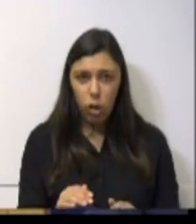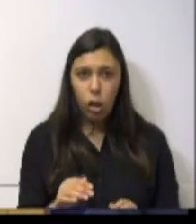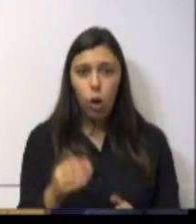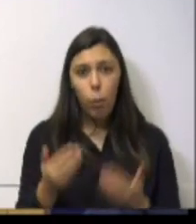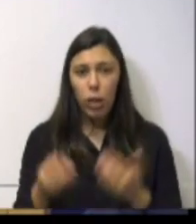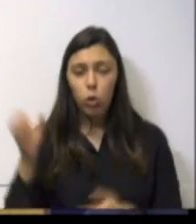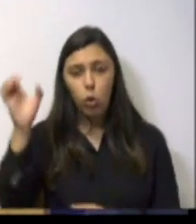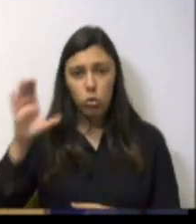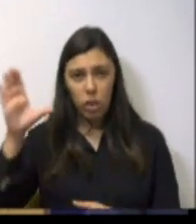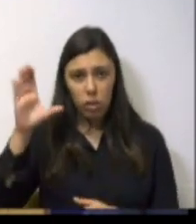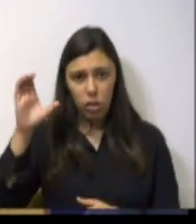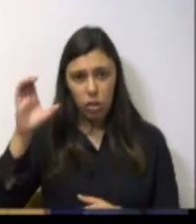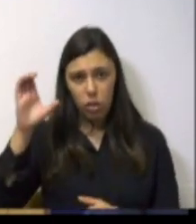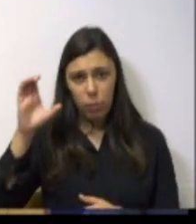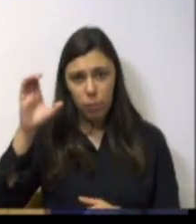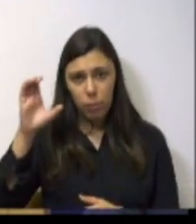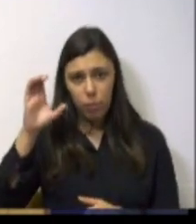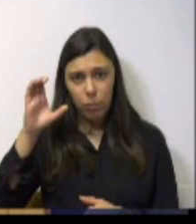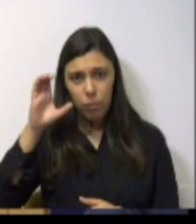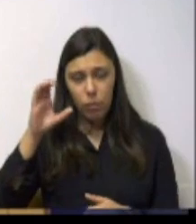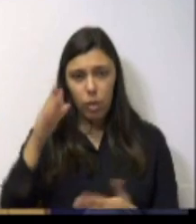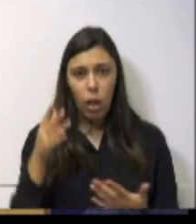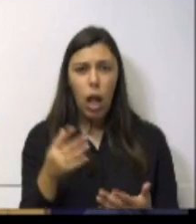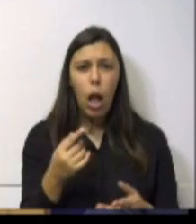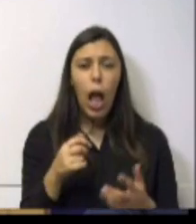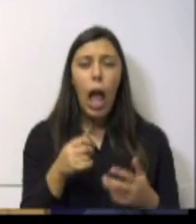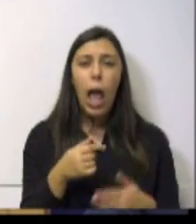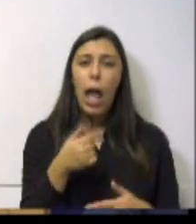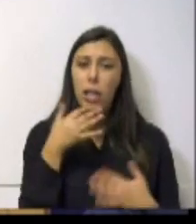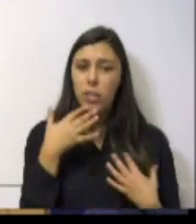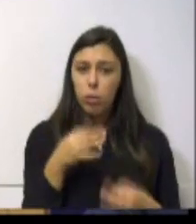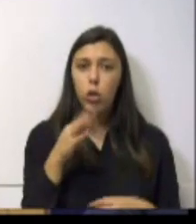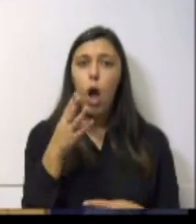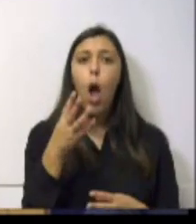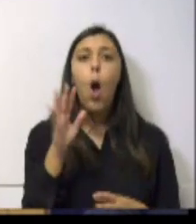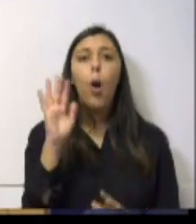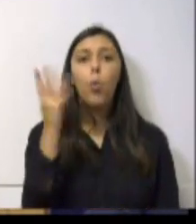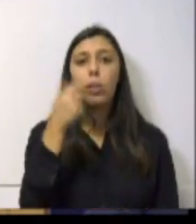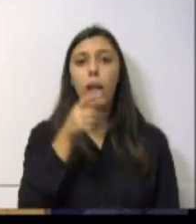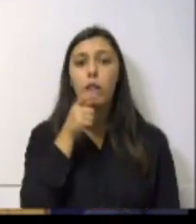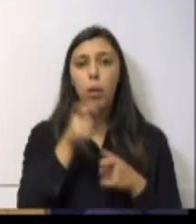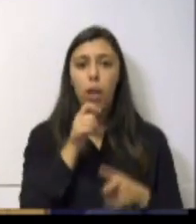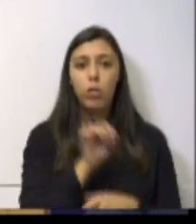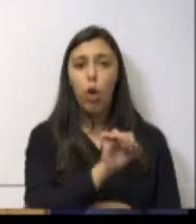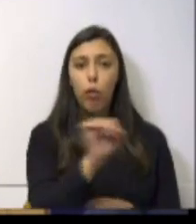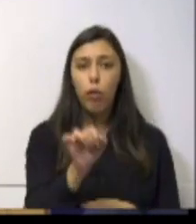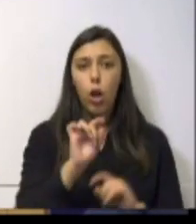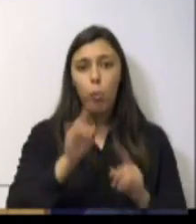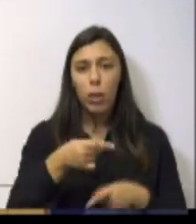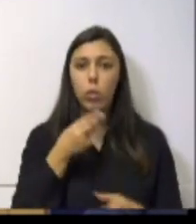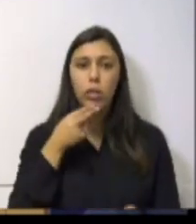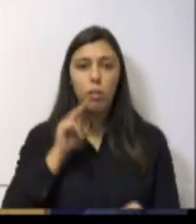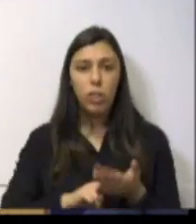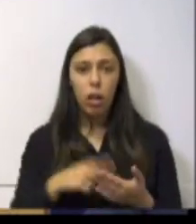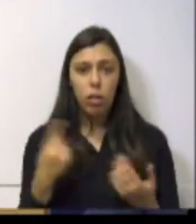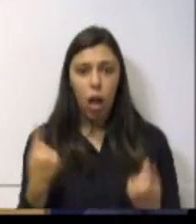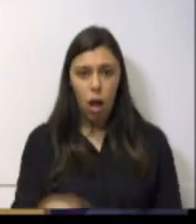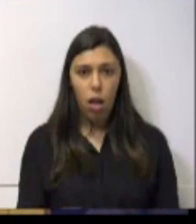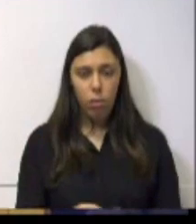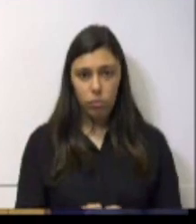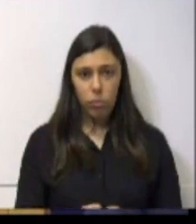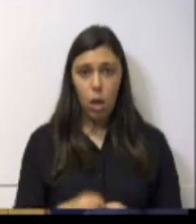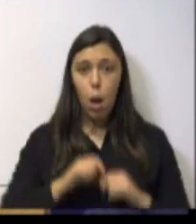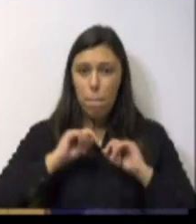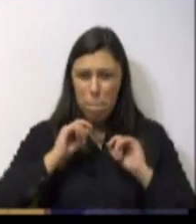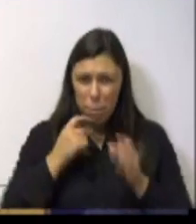continental. E a questão é muito simples. Quando é que as palavras do Sr. Vice-Presidente passam a ser verdadeiras? Pagamos o